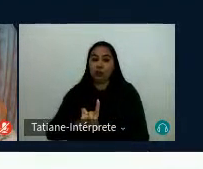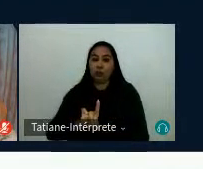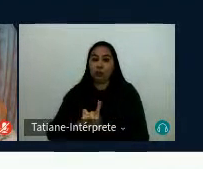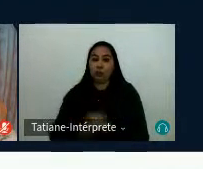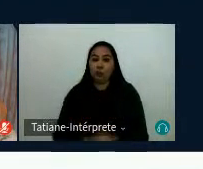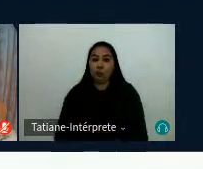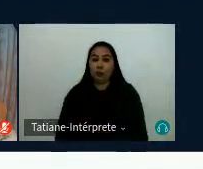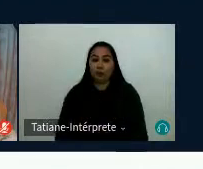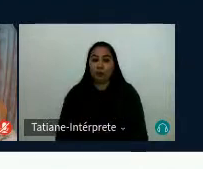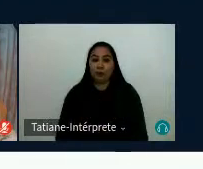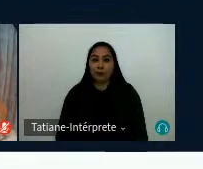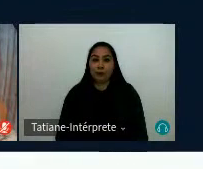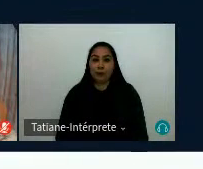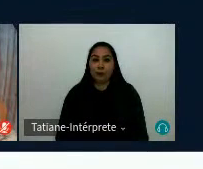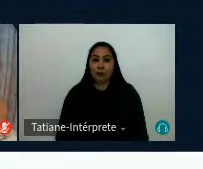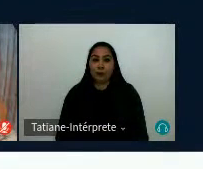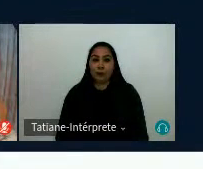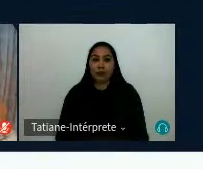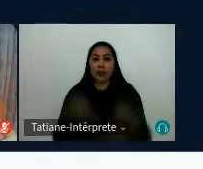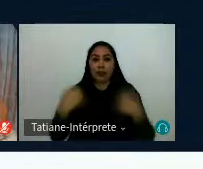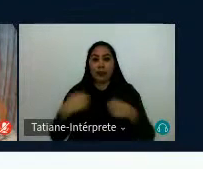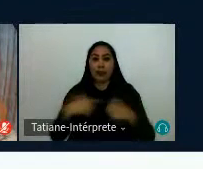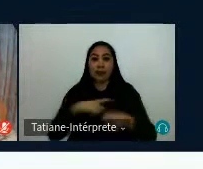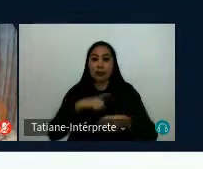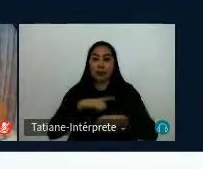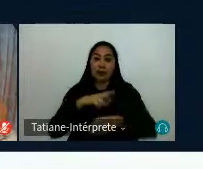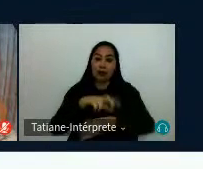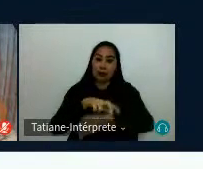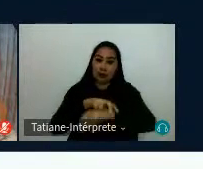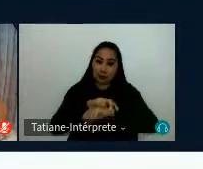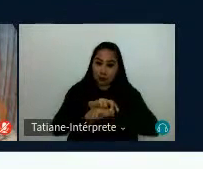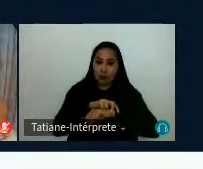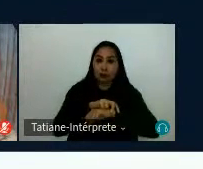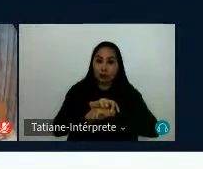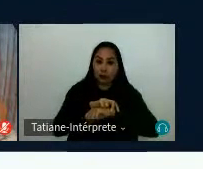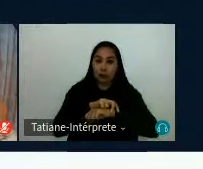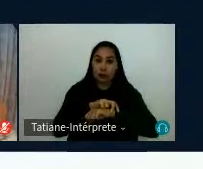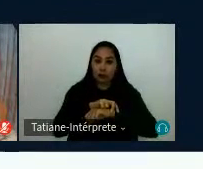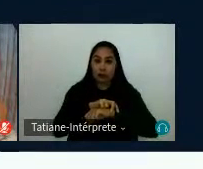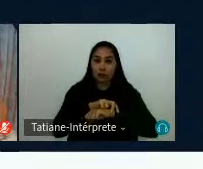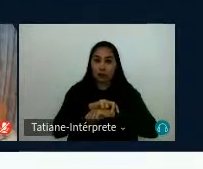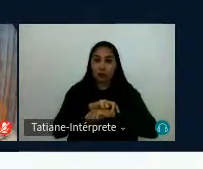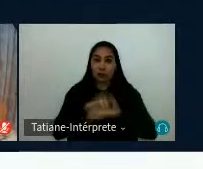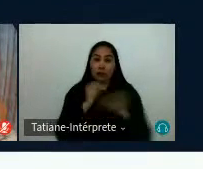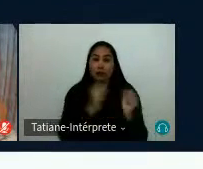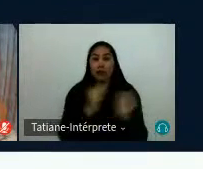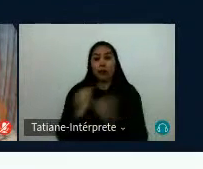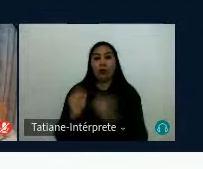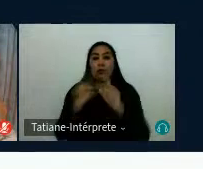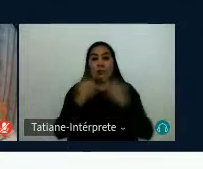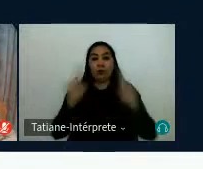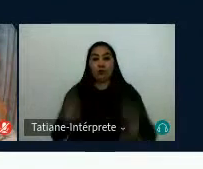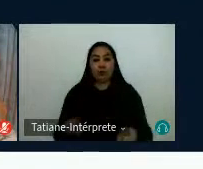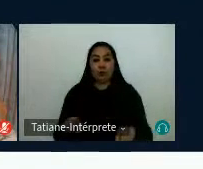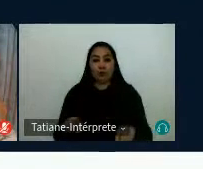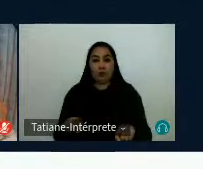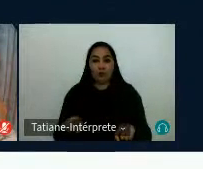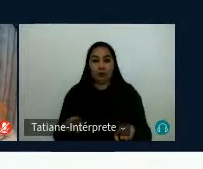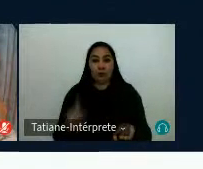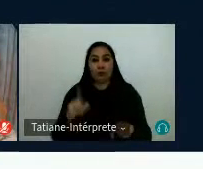um direito que ele deve ser assegurado, né, efetivado pelo poder público, né, que é o direito a um